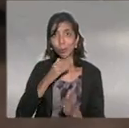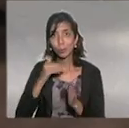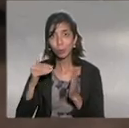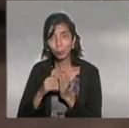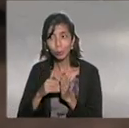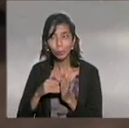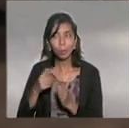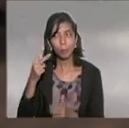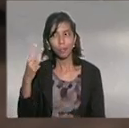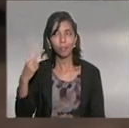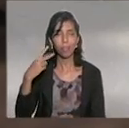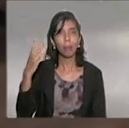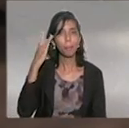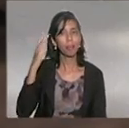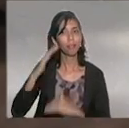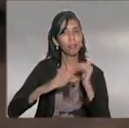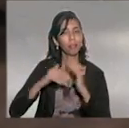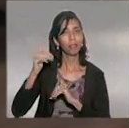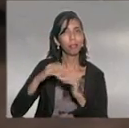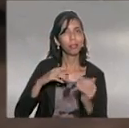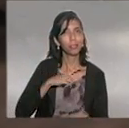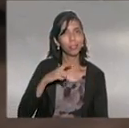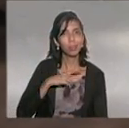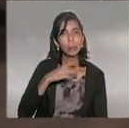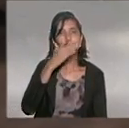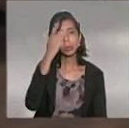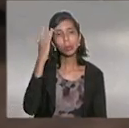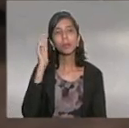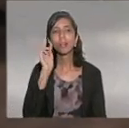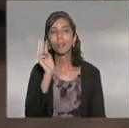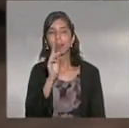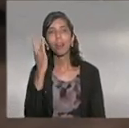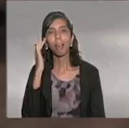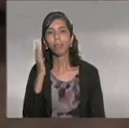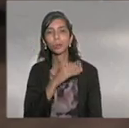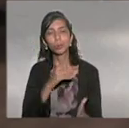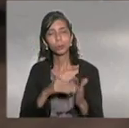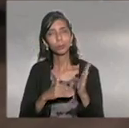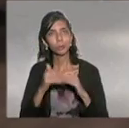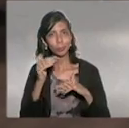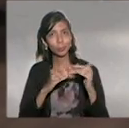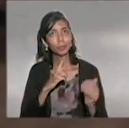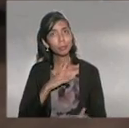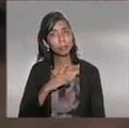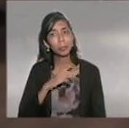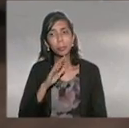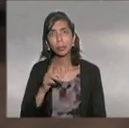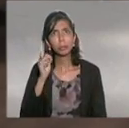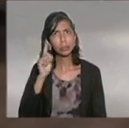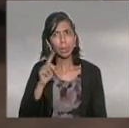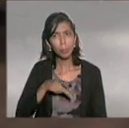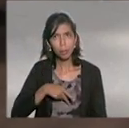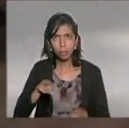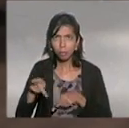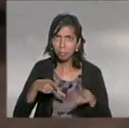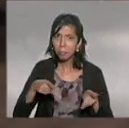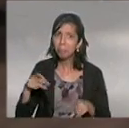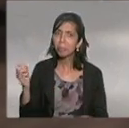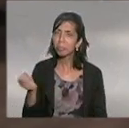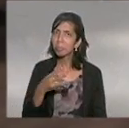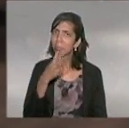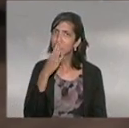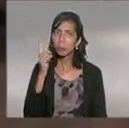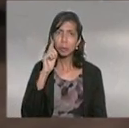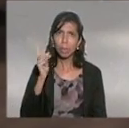as pessoas acharem que você é bom. Então você tá... Todo mundo acha que você é bom em quase tudo isso que você faz. Eu só não sabia que você também patinava. Essa é